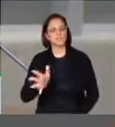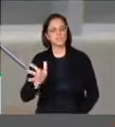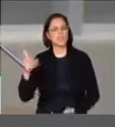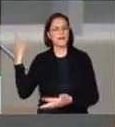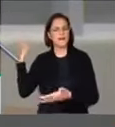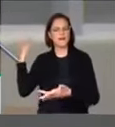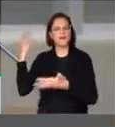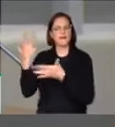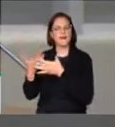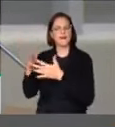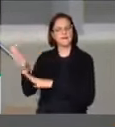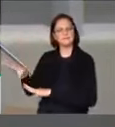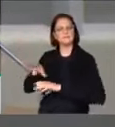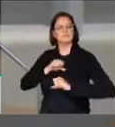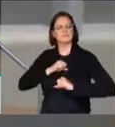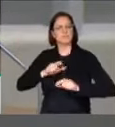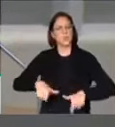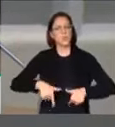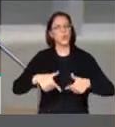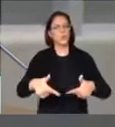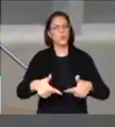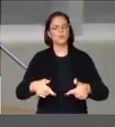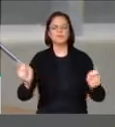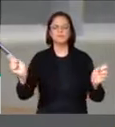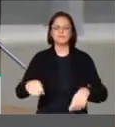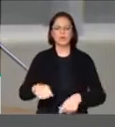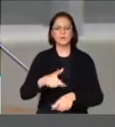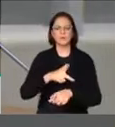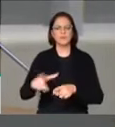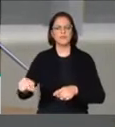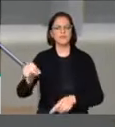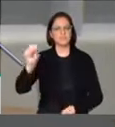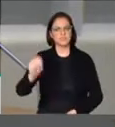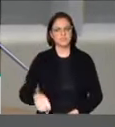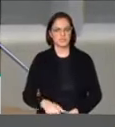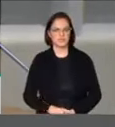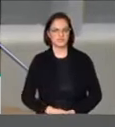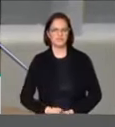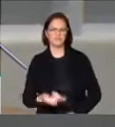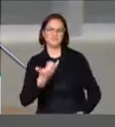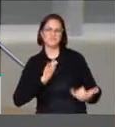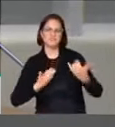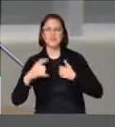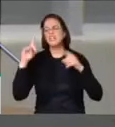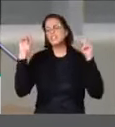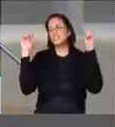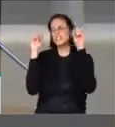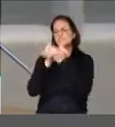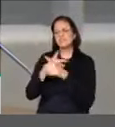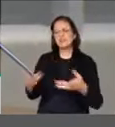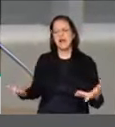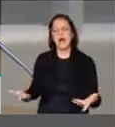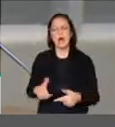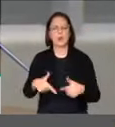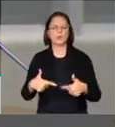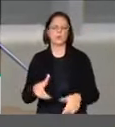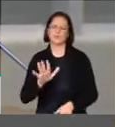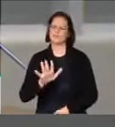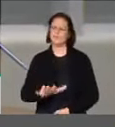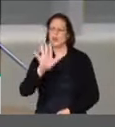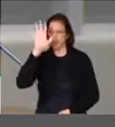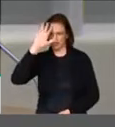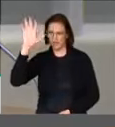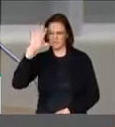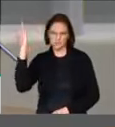lutas, que sim, que se pode vencer. Muitos me dizem que é difícil lutar agora. Imaginem vocês como